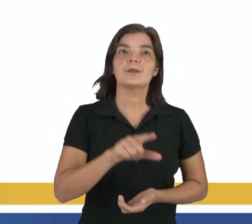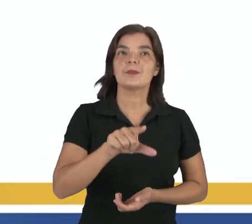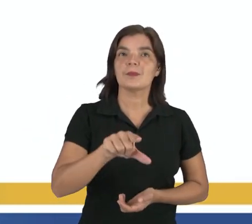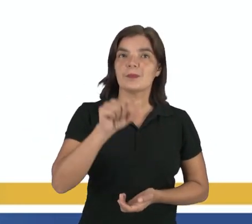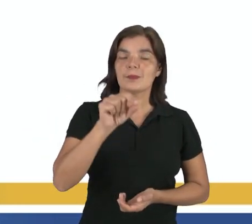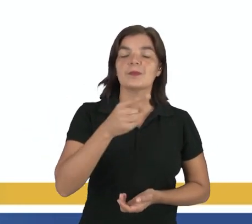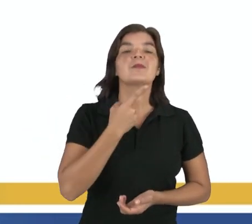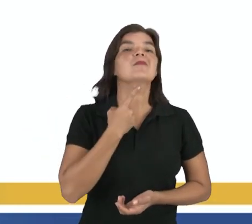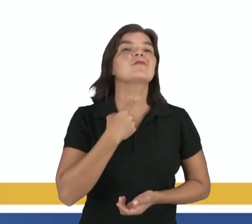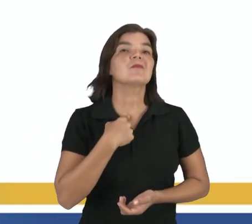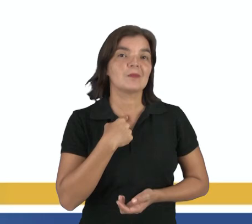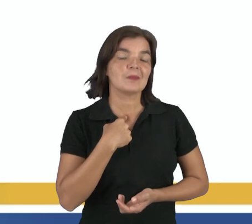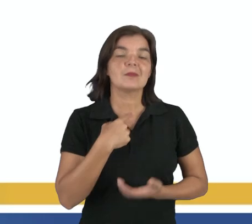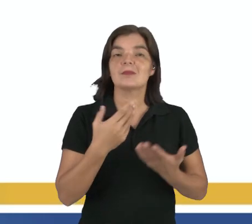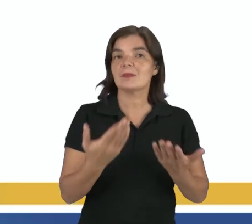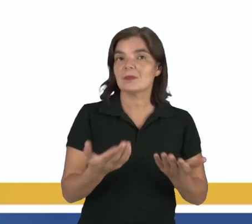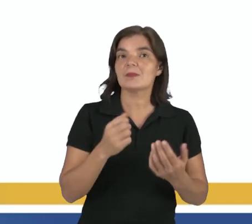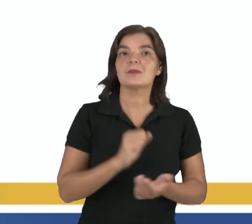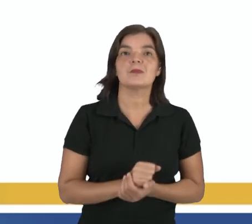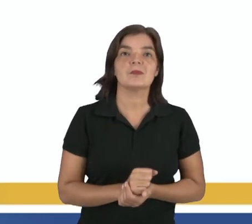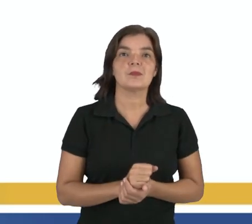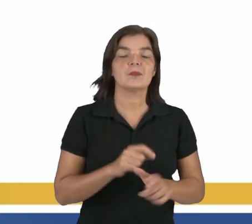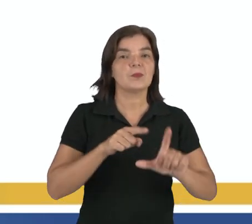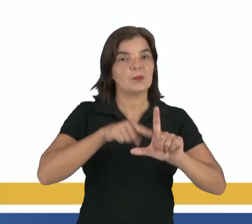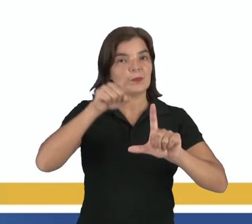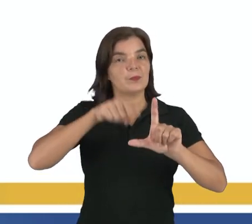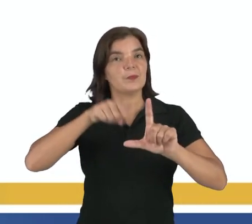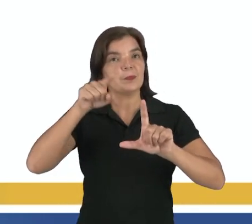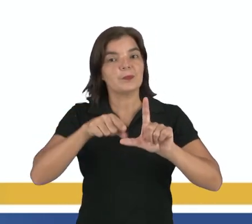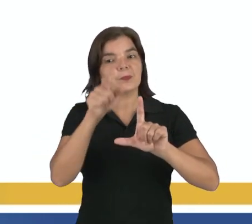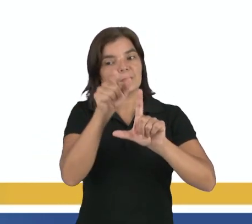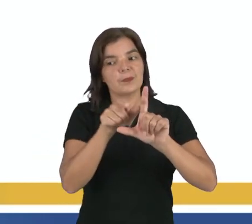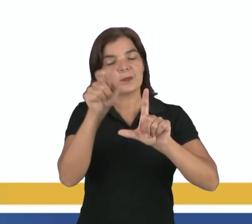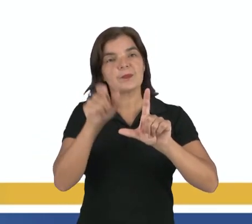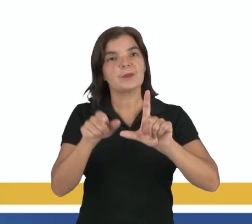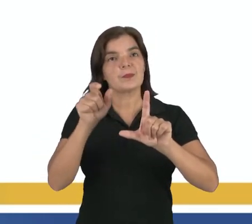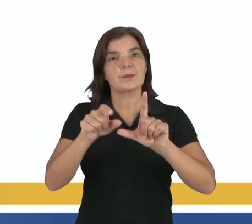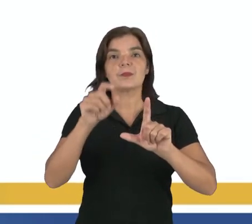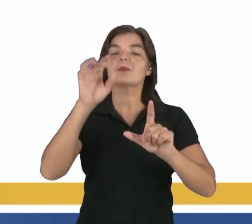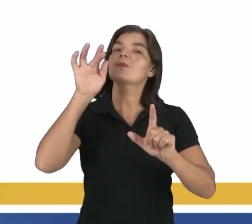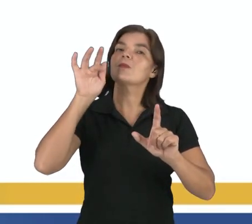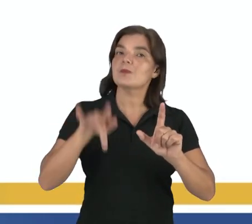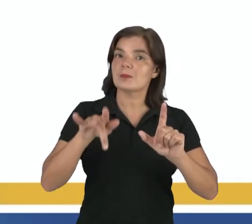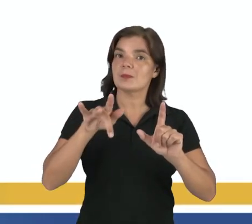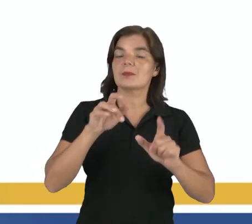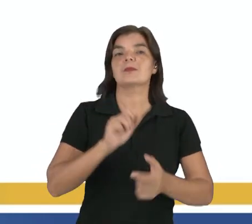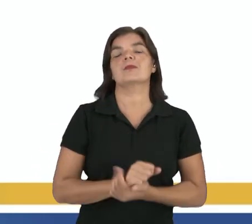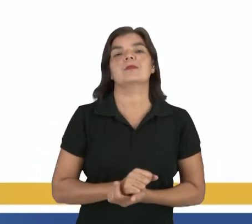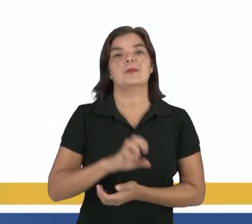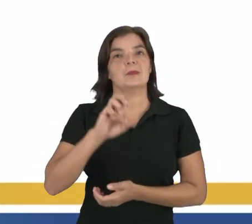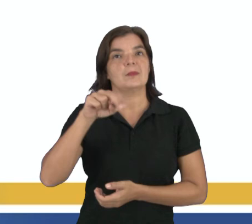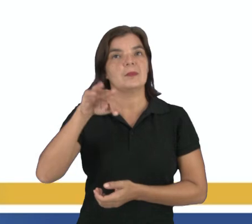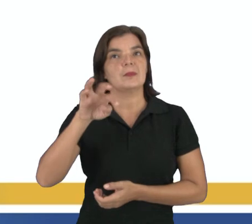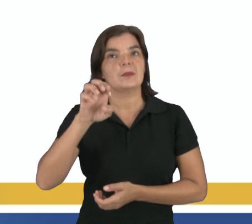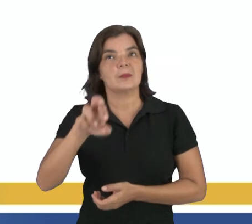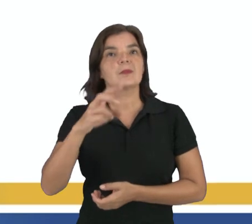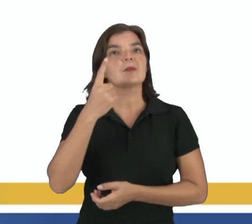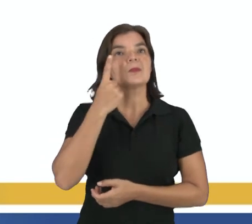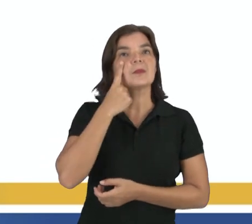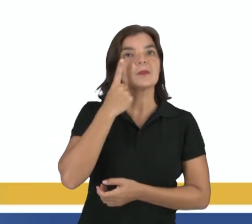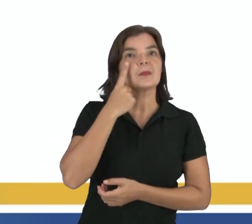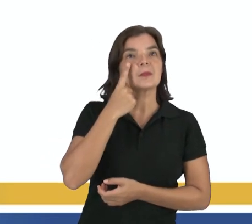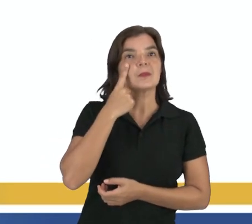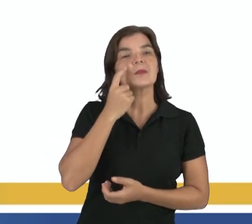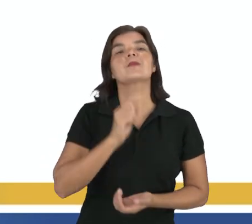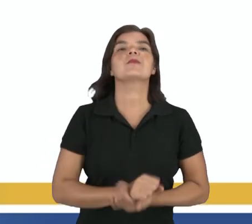opção desejada. Nesse caso, é o gráfico de coluna. E aí você vai dar um Enter. Em seguida, você vai